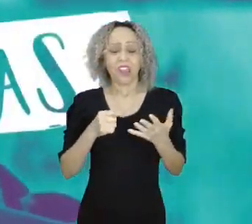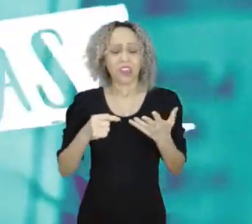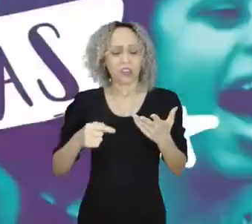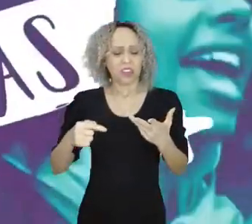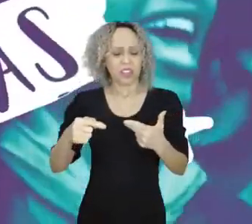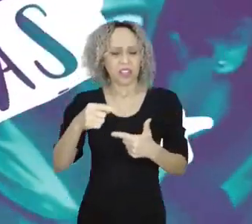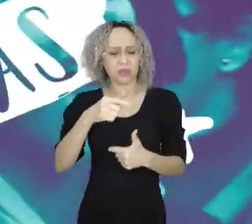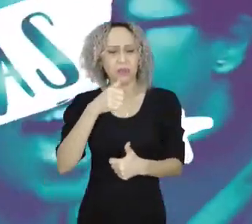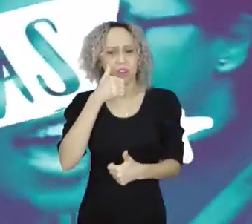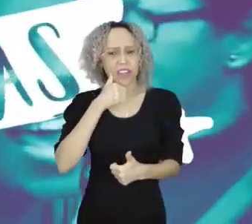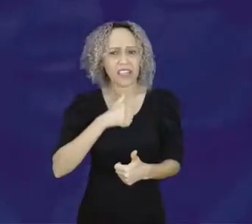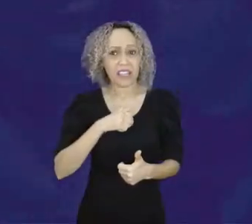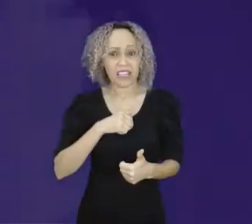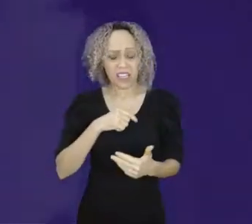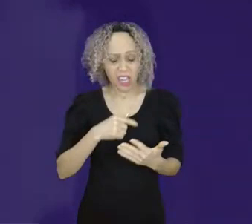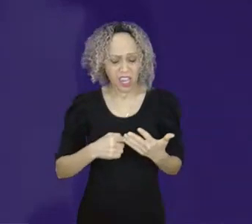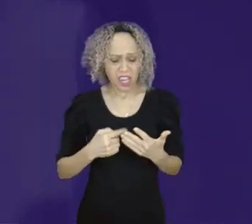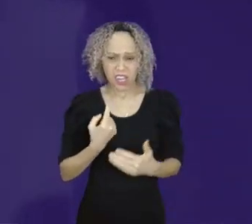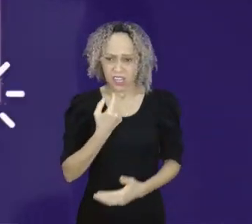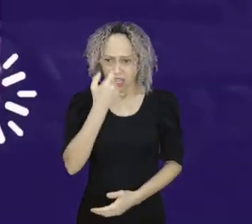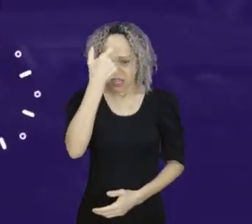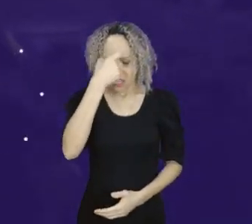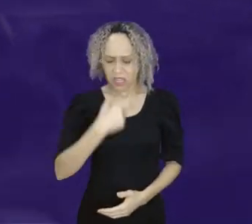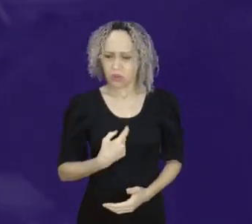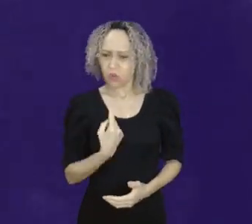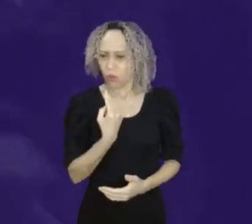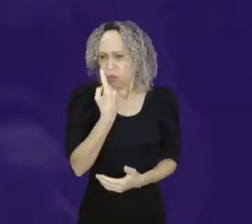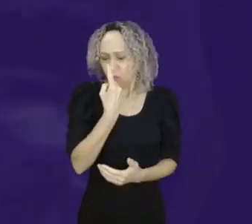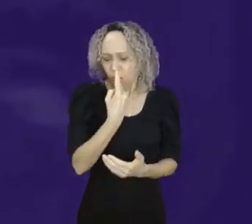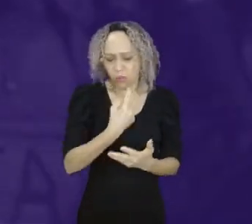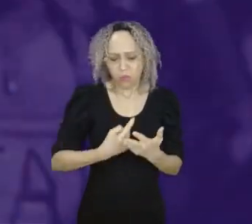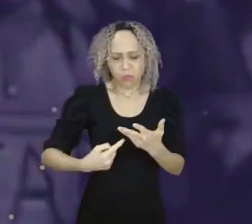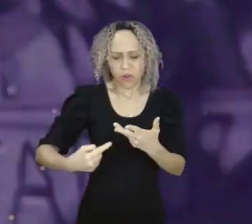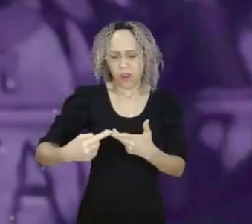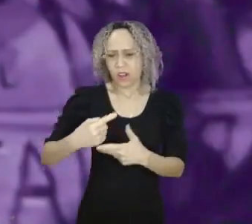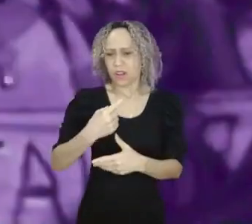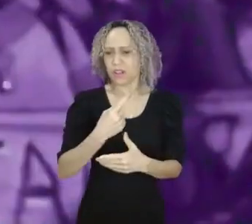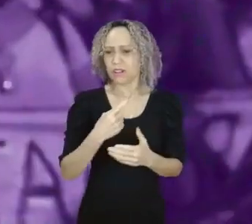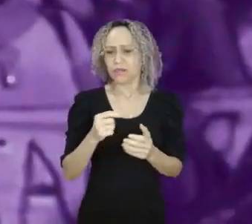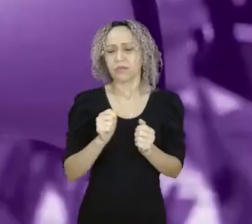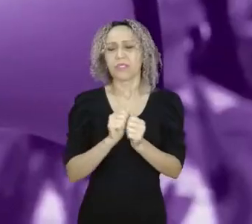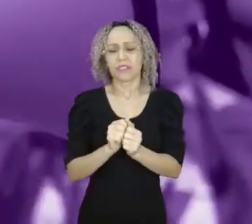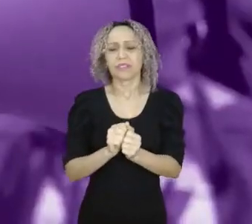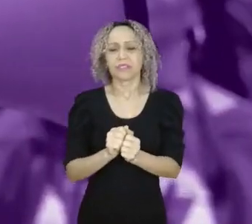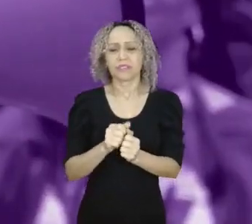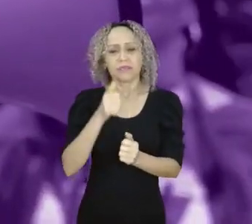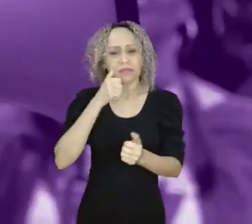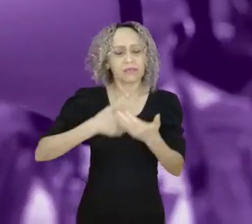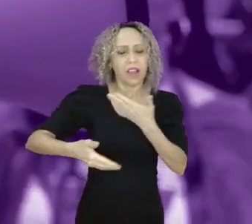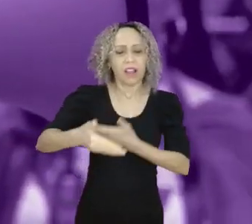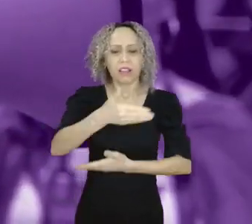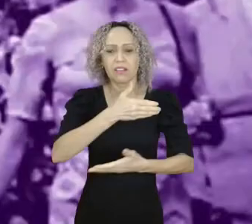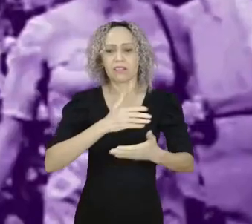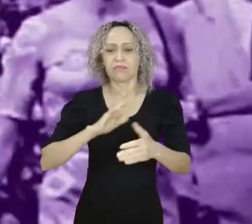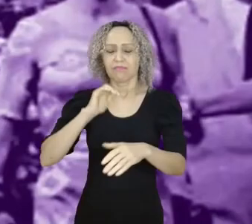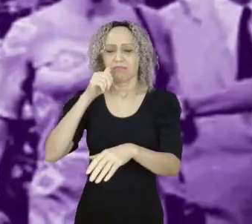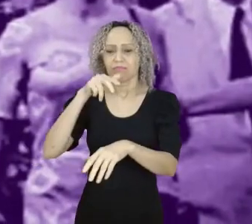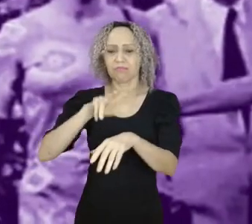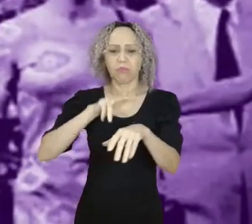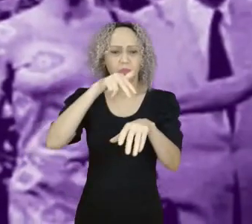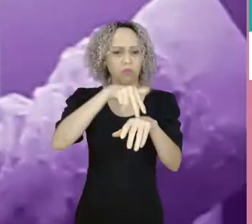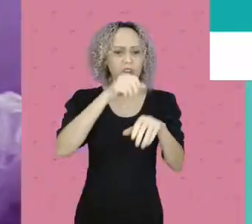Eu sou uma delas, são elas por elas, ocupando os espaços